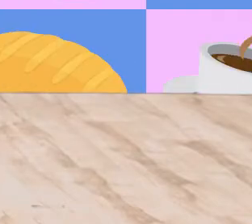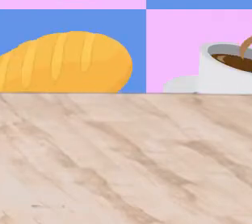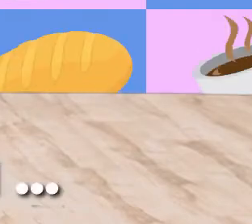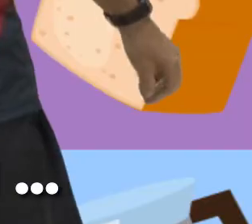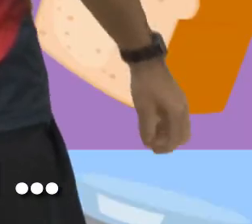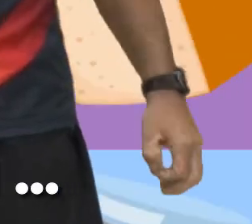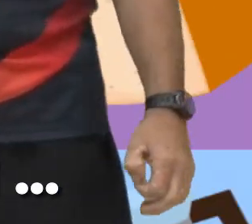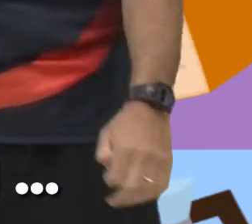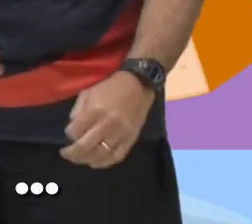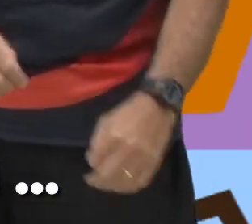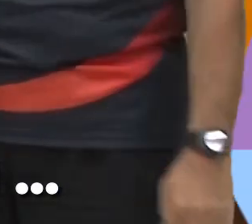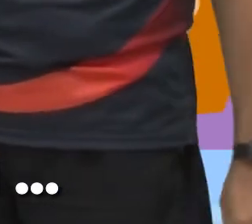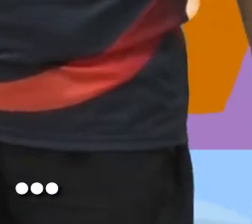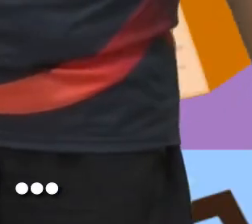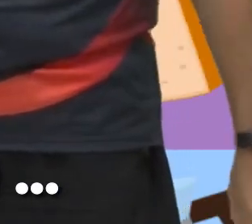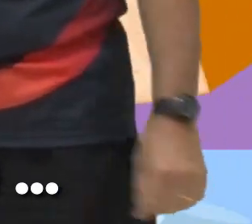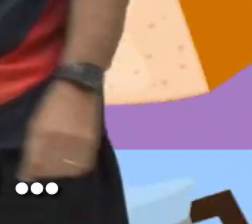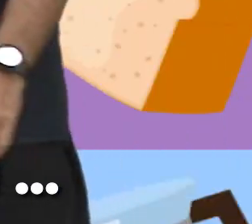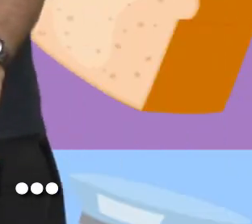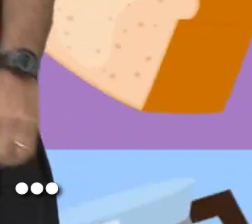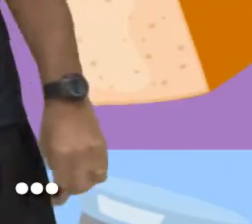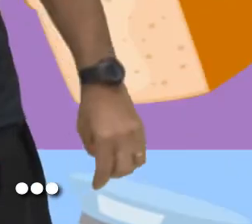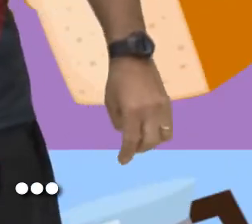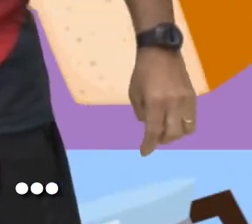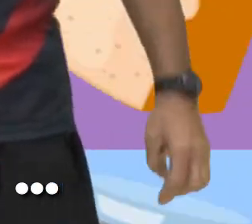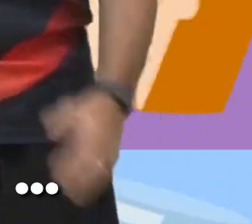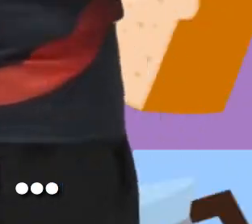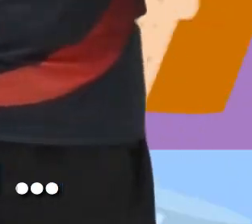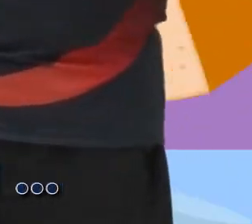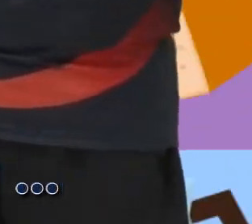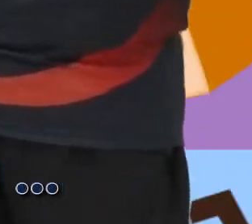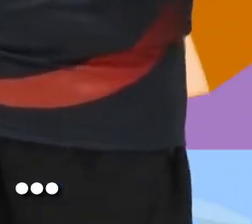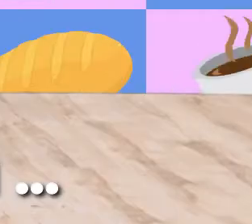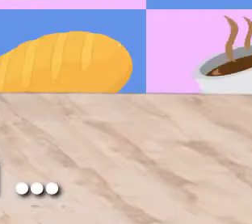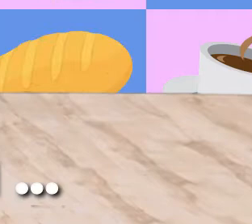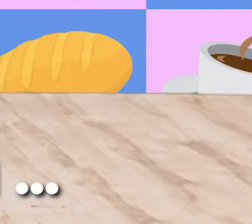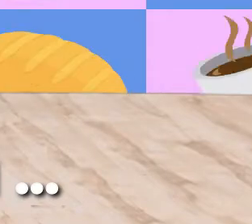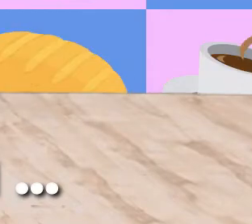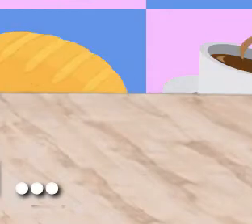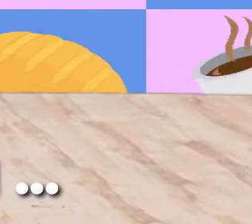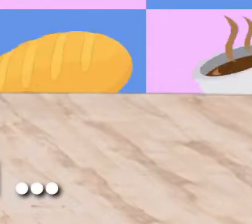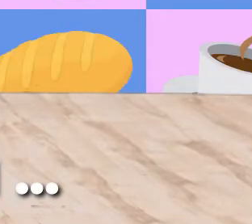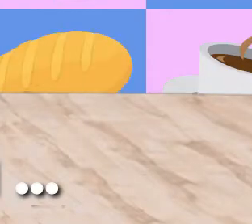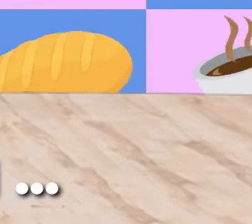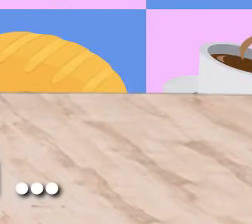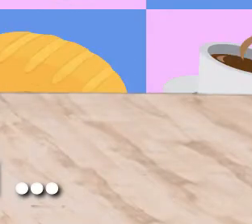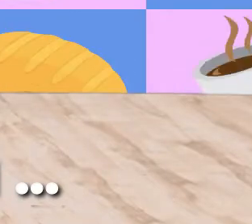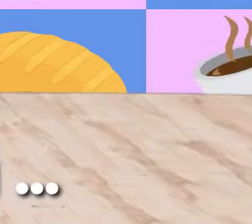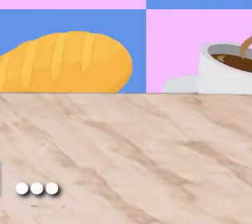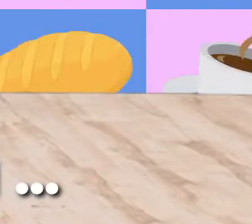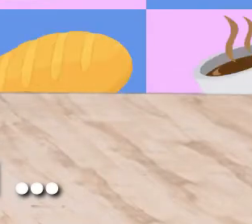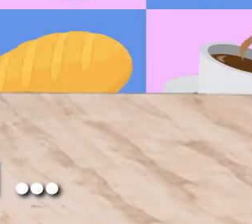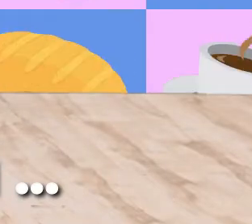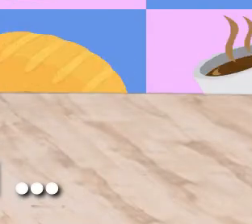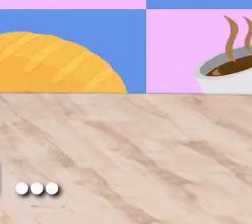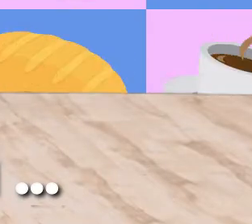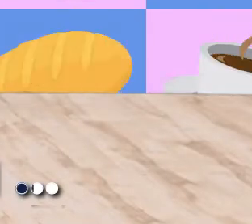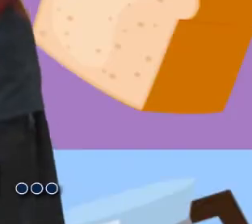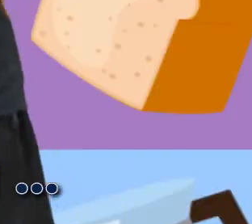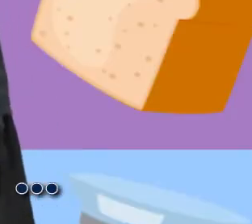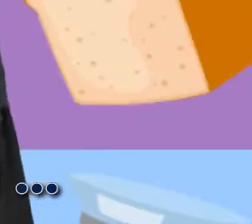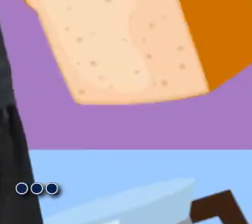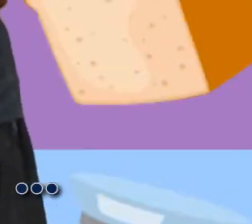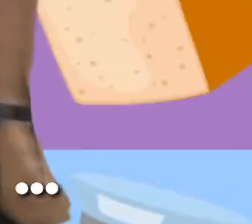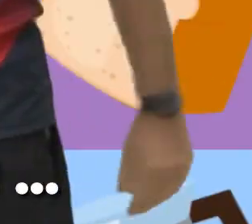ser. Eu vou tomar o meu café com. Eu vou tomar o meu café